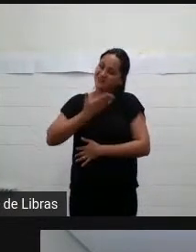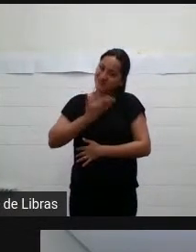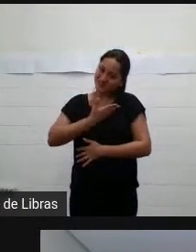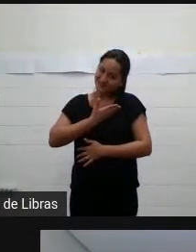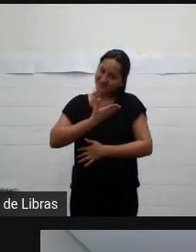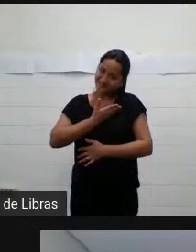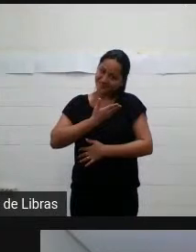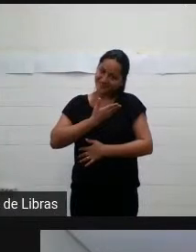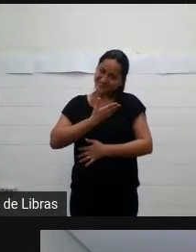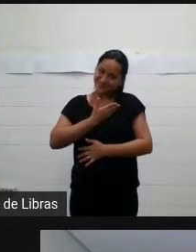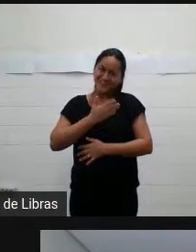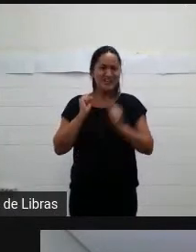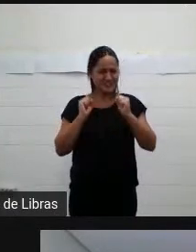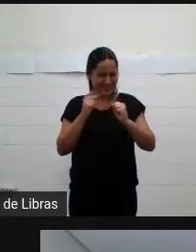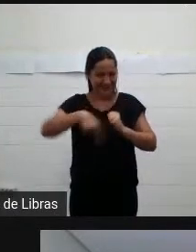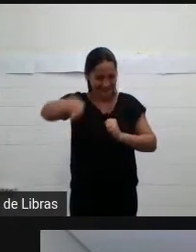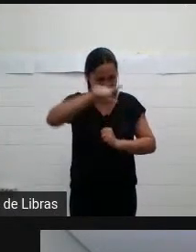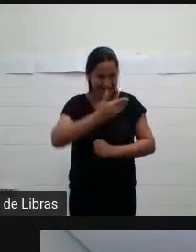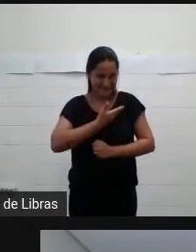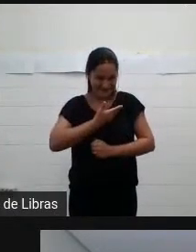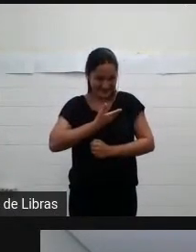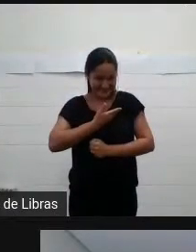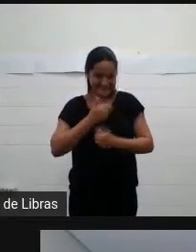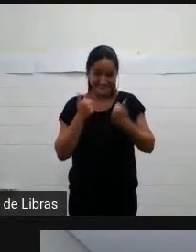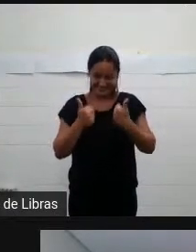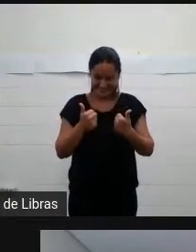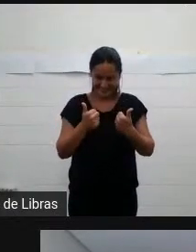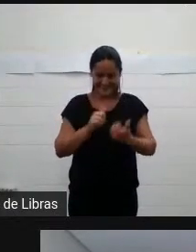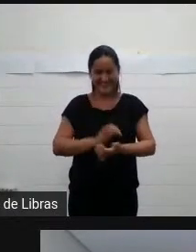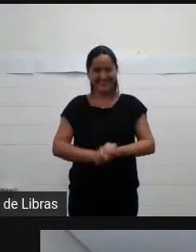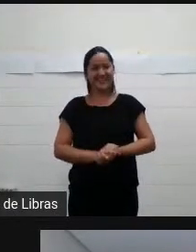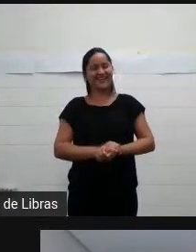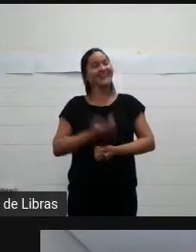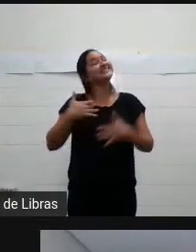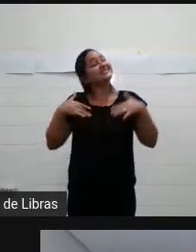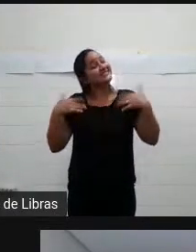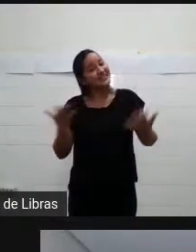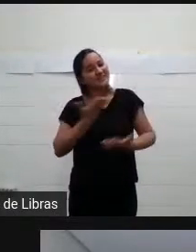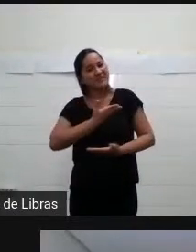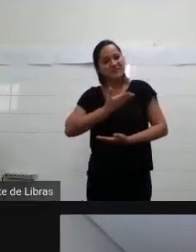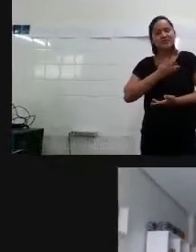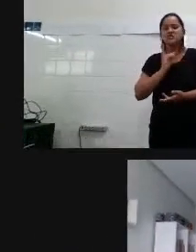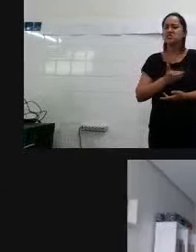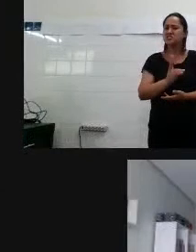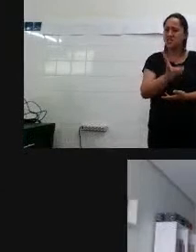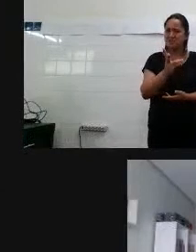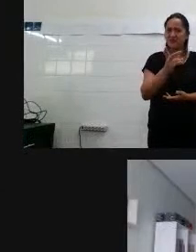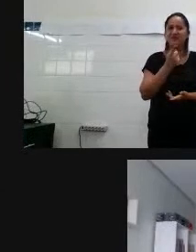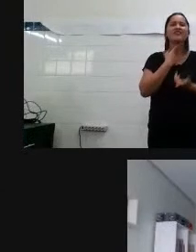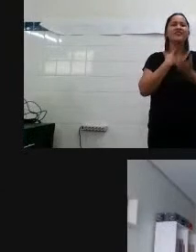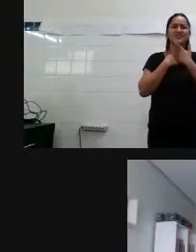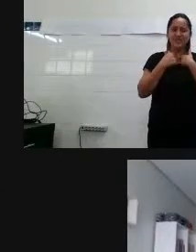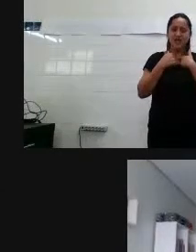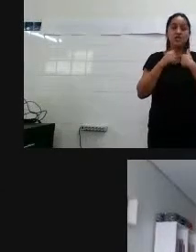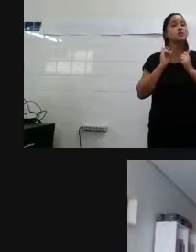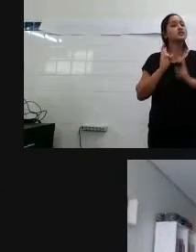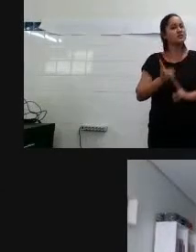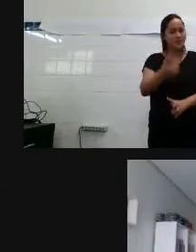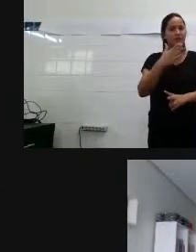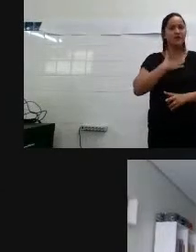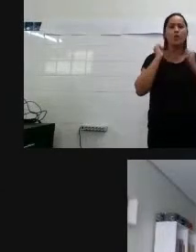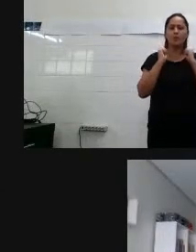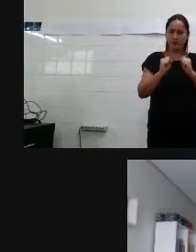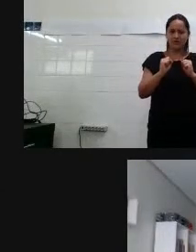já posso chamá-los assim, né, de meus colegas. Então, meus colegas, sempre que quiserem, sempre que eu puder, estarei